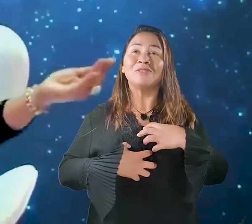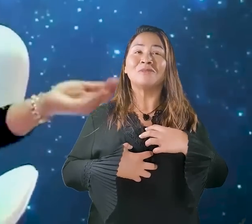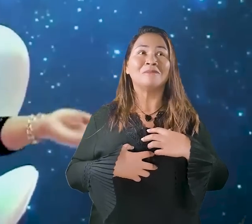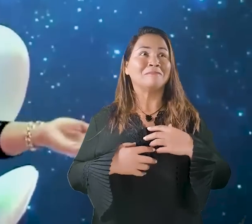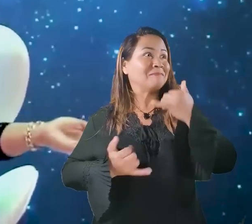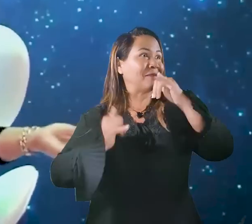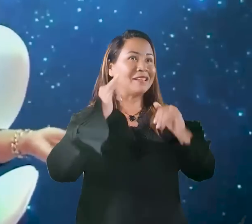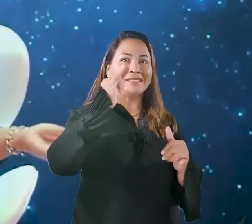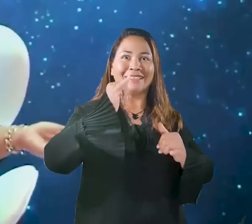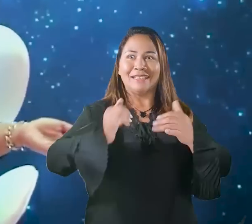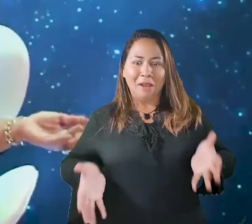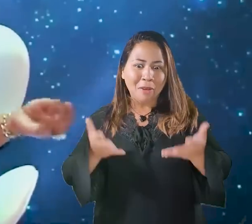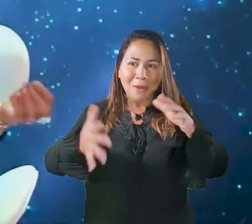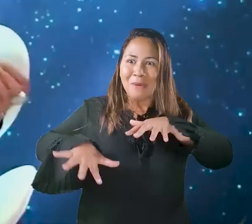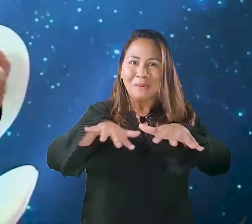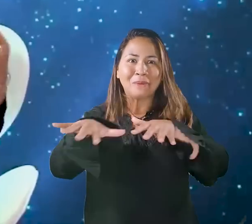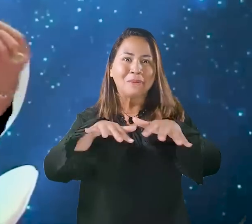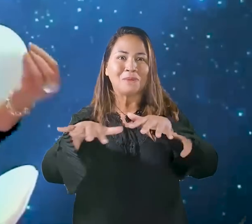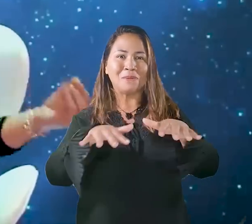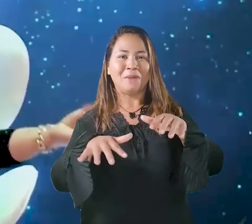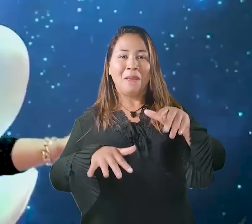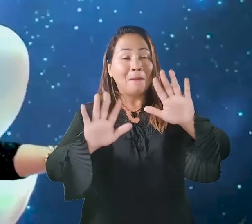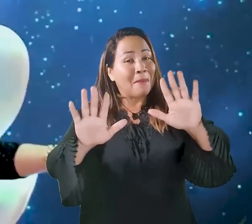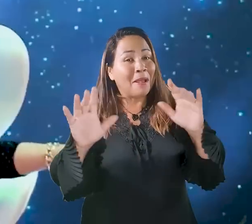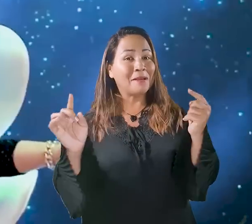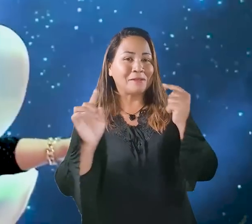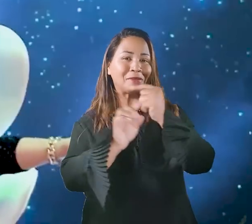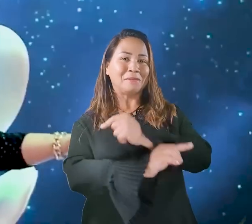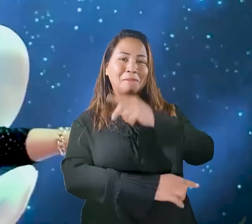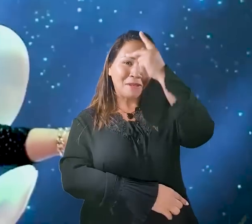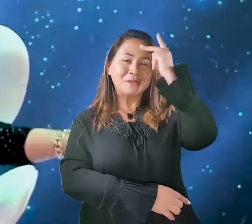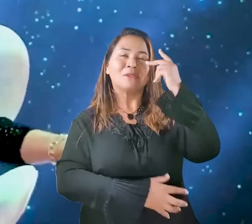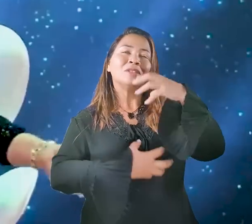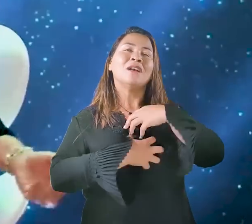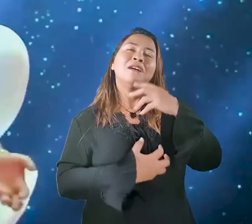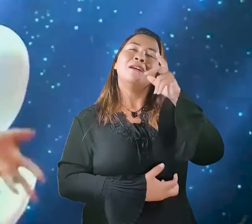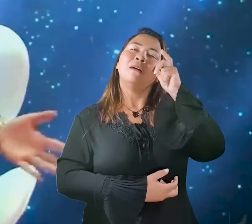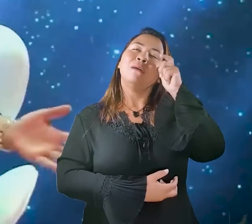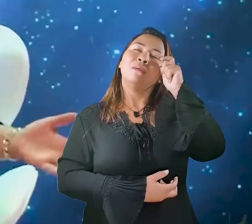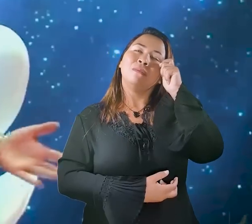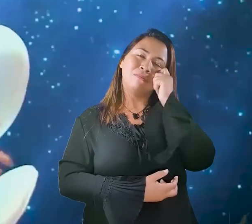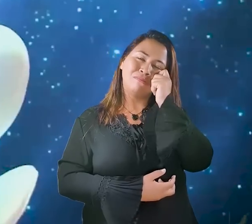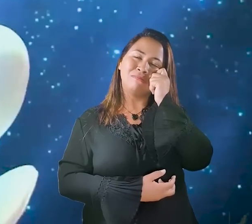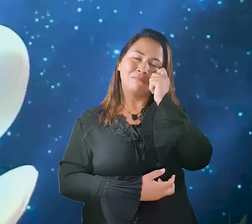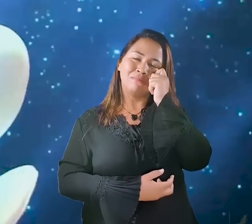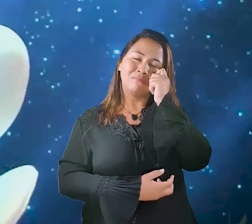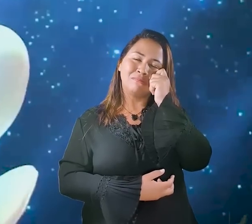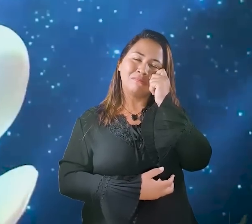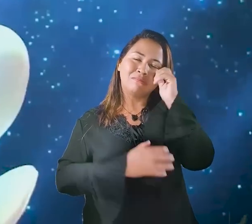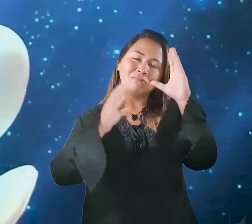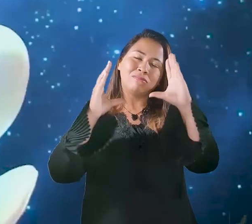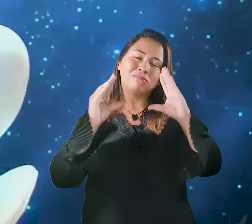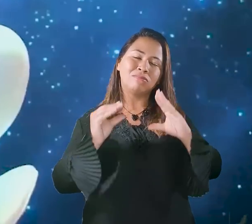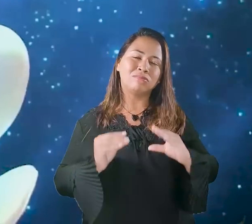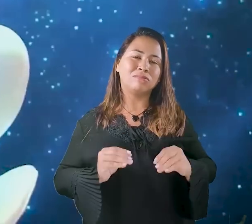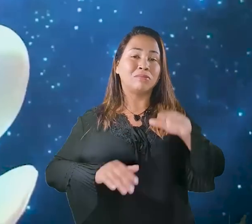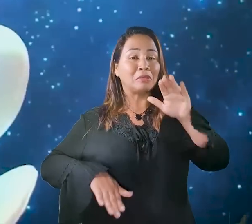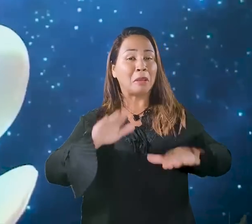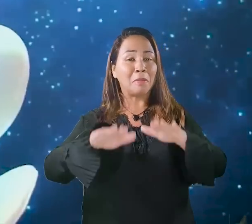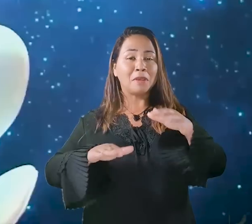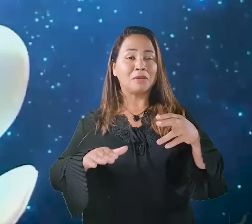ou cansada. Cansada no sentido de relaxamento. Uau, eu vou dormir. Depende como o teu organismo